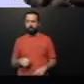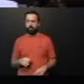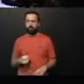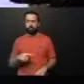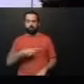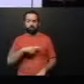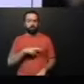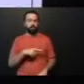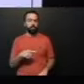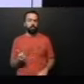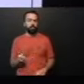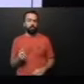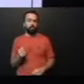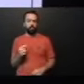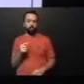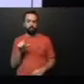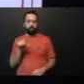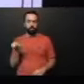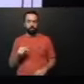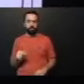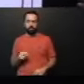Existir, som de Z.